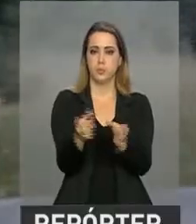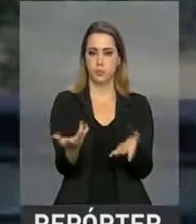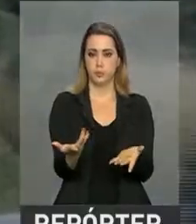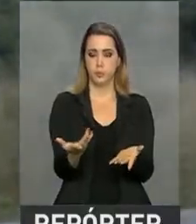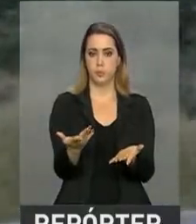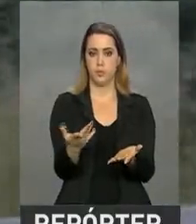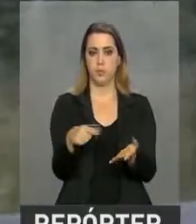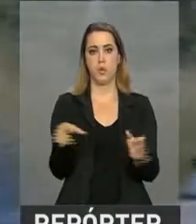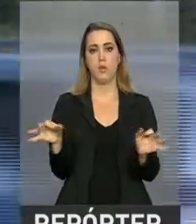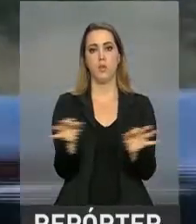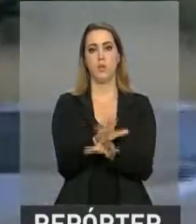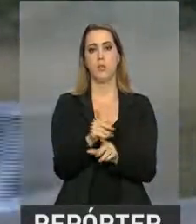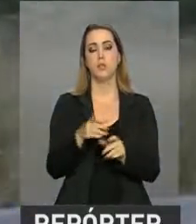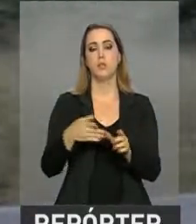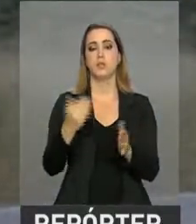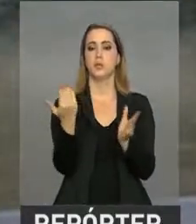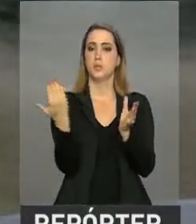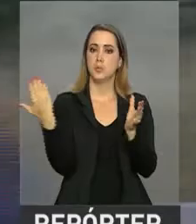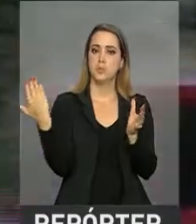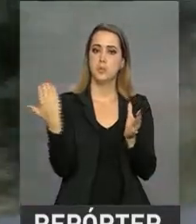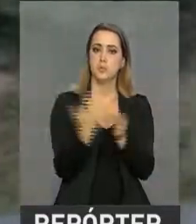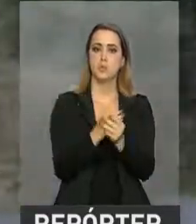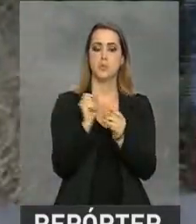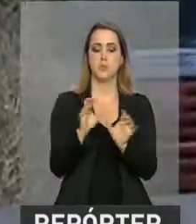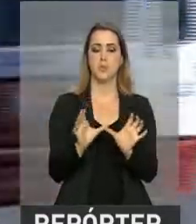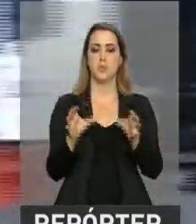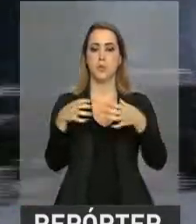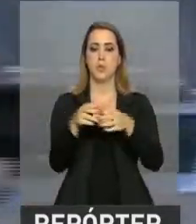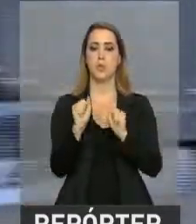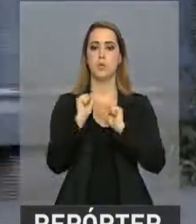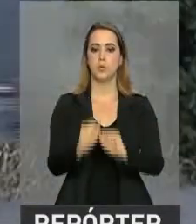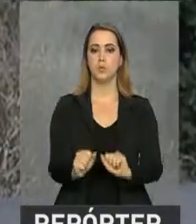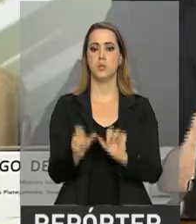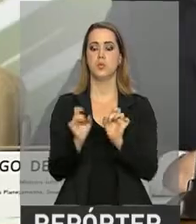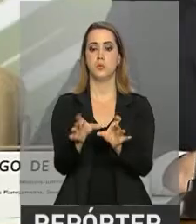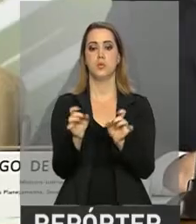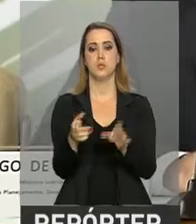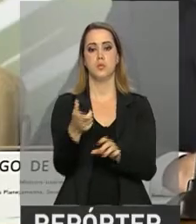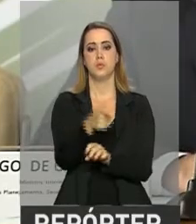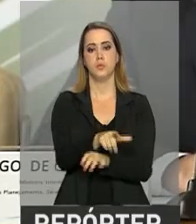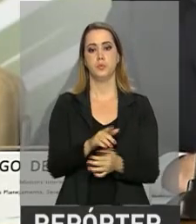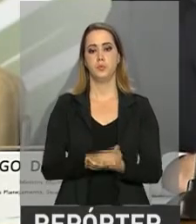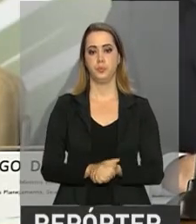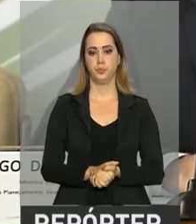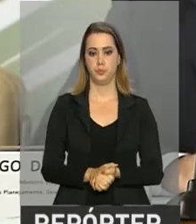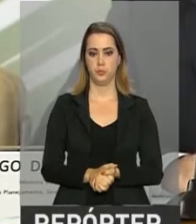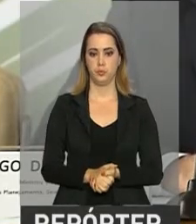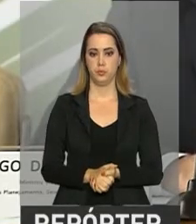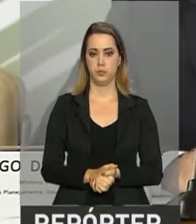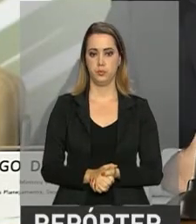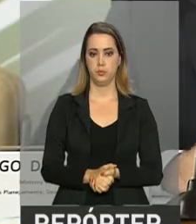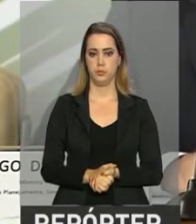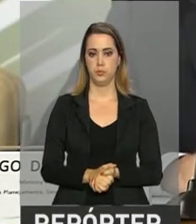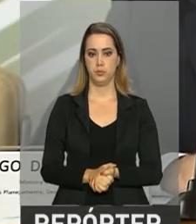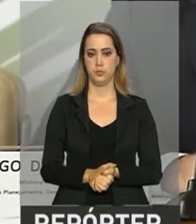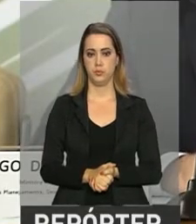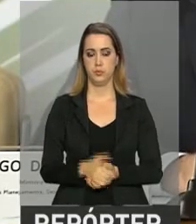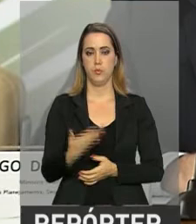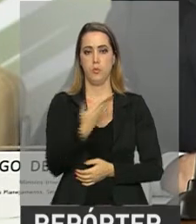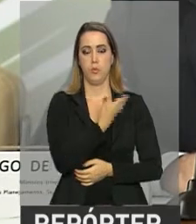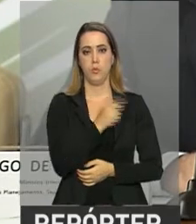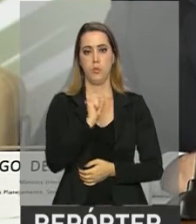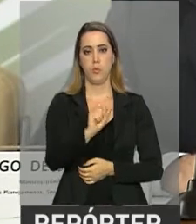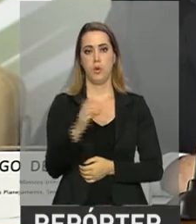concluído o processo a área poderá novamente ser concedida esse mecanismo da arbitragem a nosso ver é a grande novidade